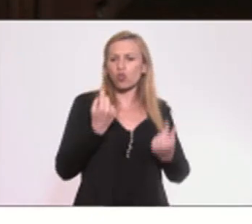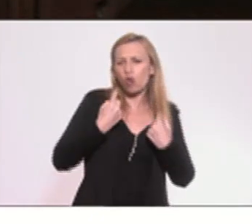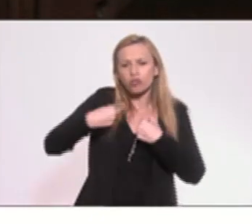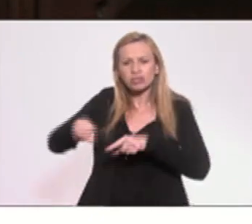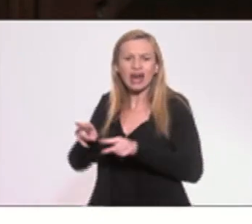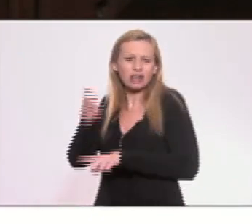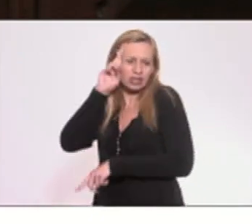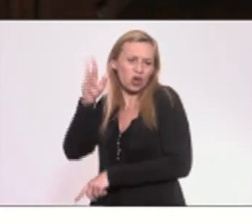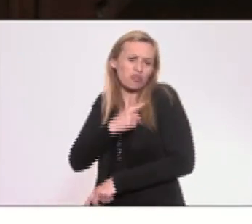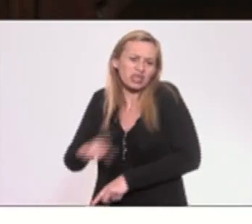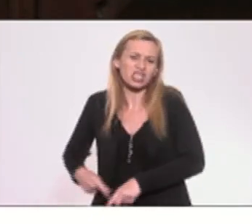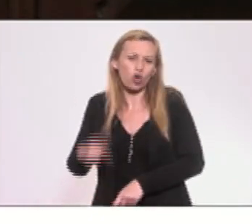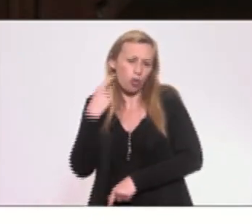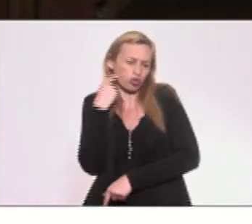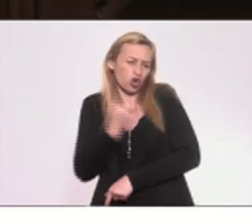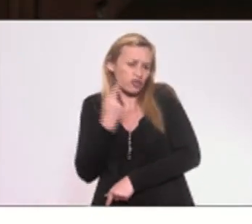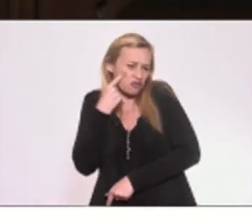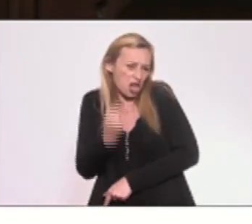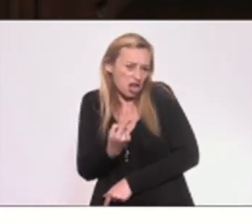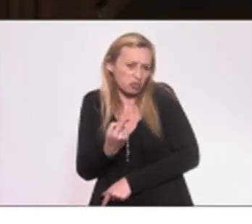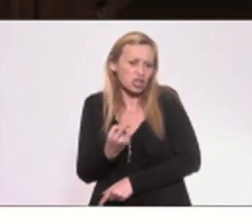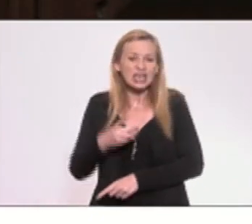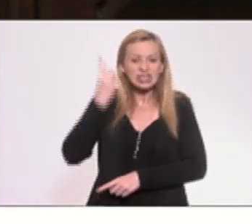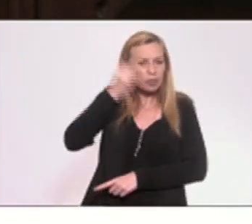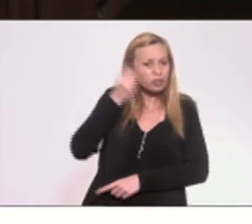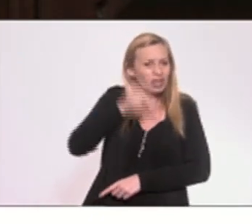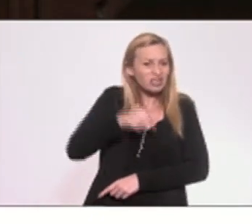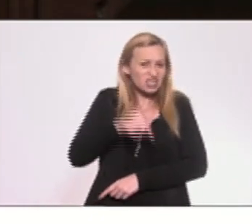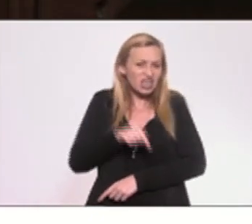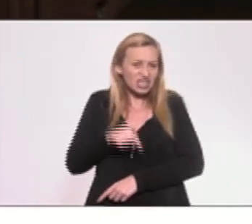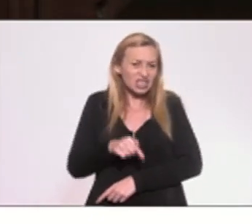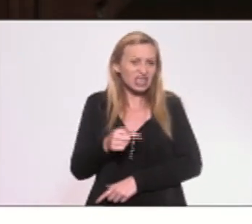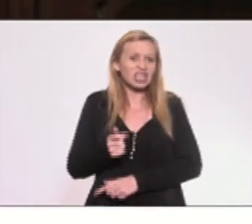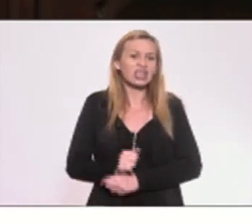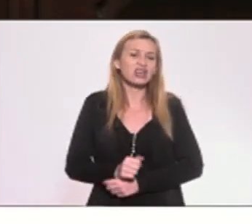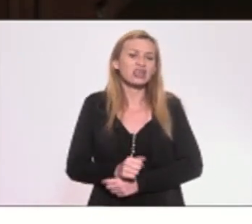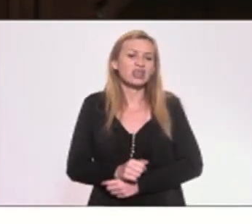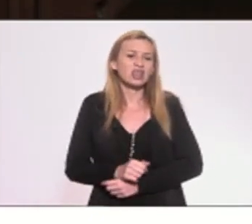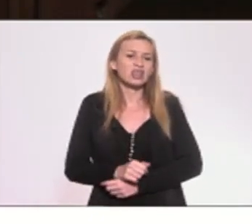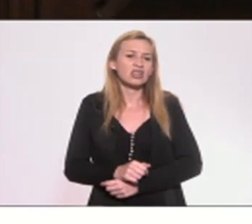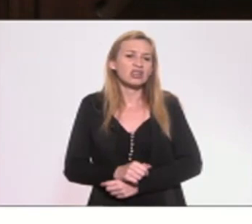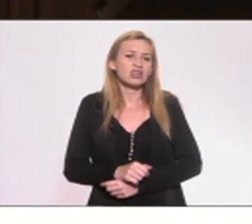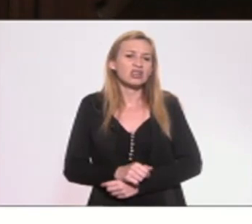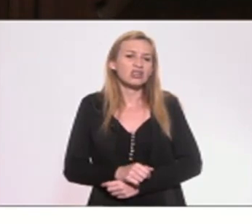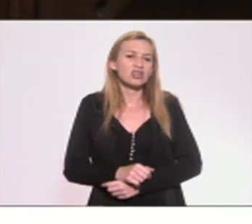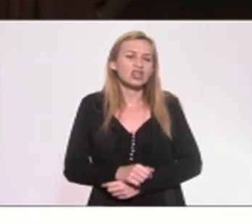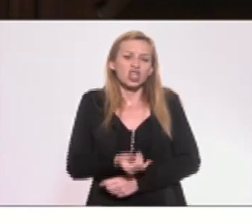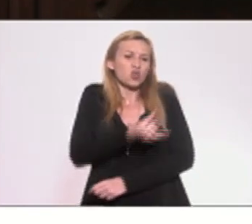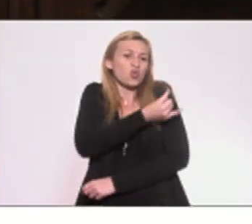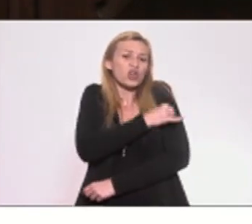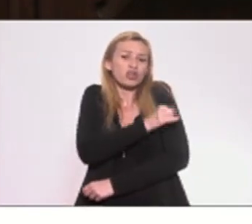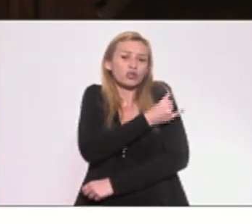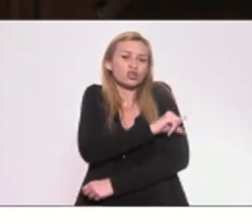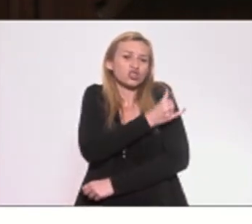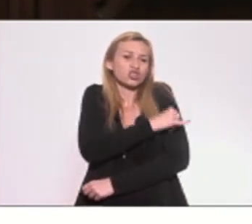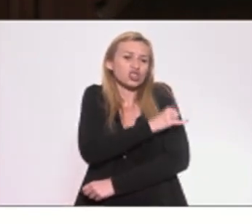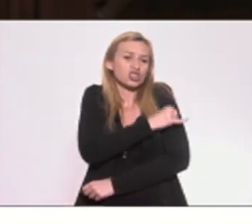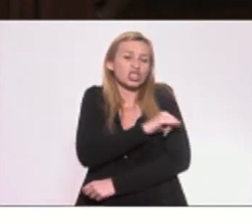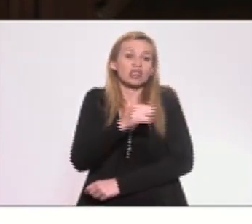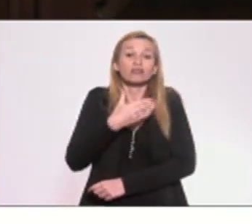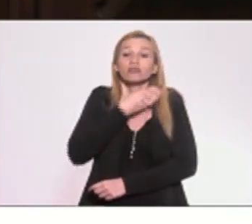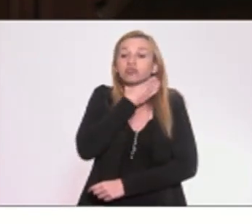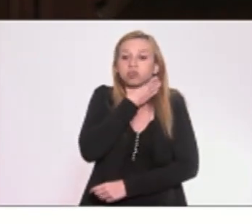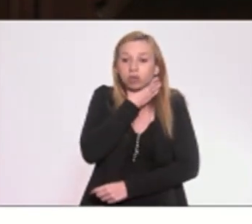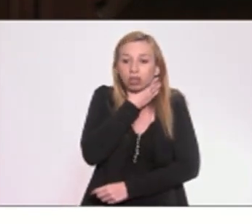né, senhor presidente? Como a gente vê, os deputados aqui em questão colocaram o Rio de Janeiro na crise